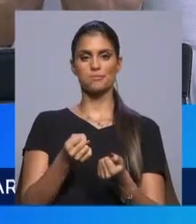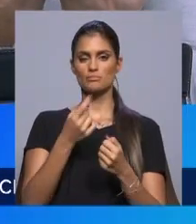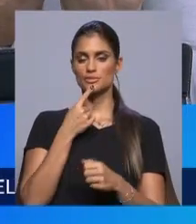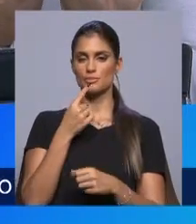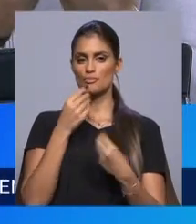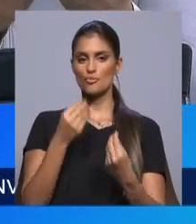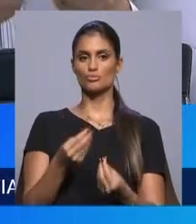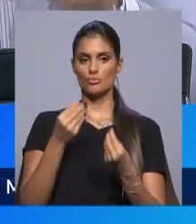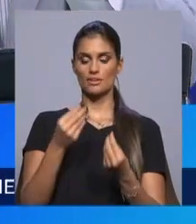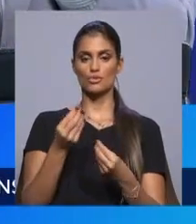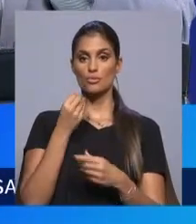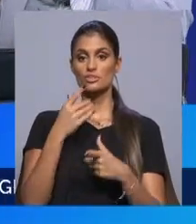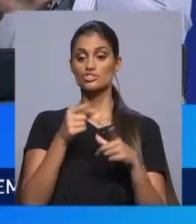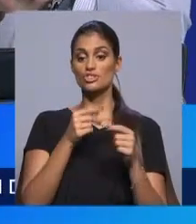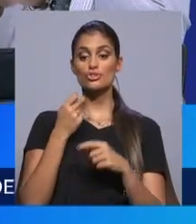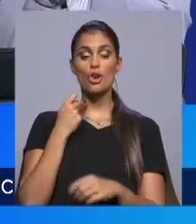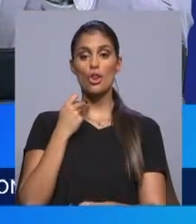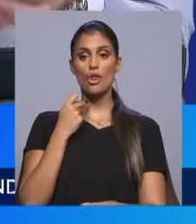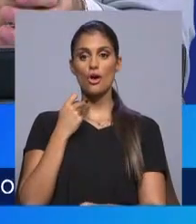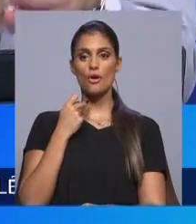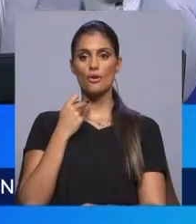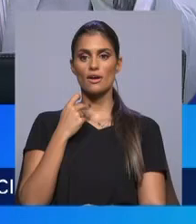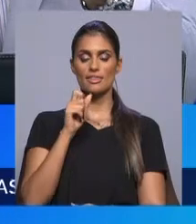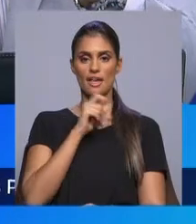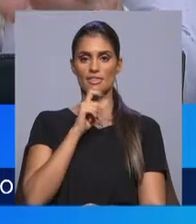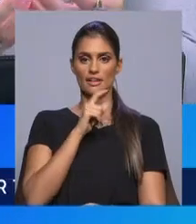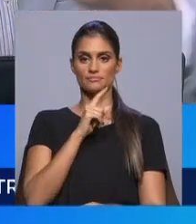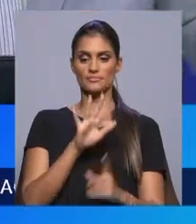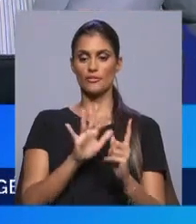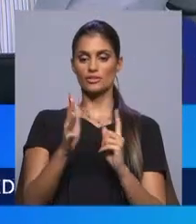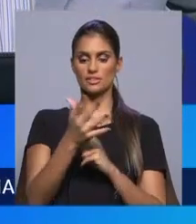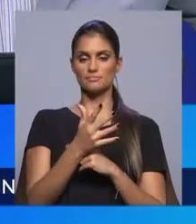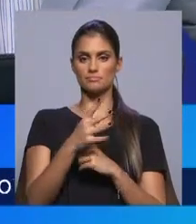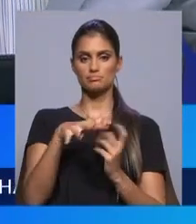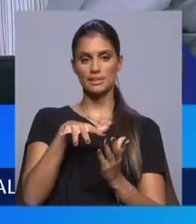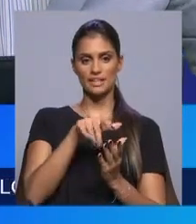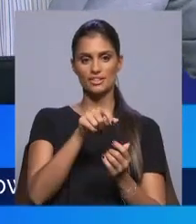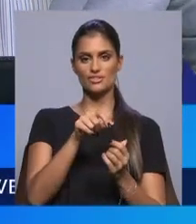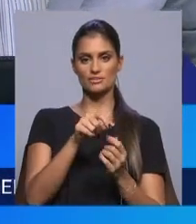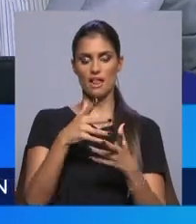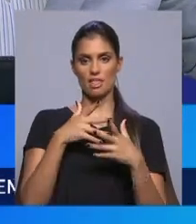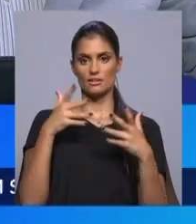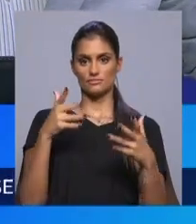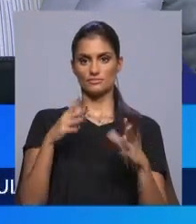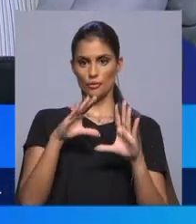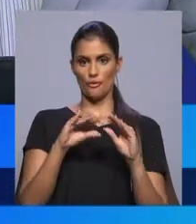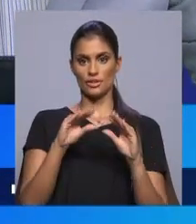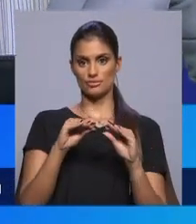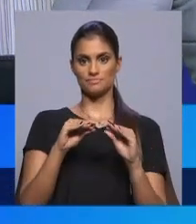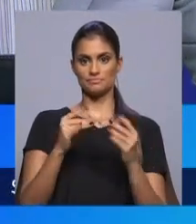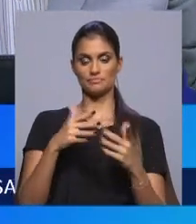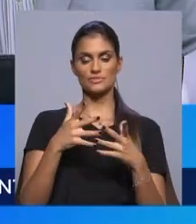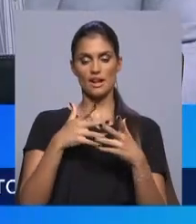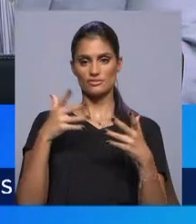perceber ainda muito bem como é que estrelas muito pequenininhas conseguem ter à sua volta planetas muito grandes. Fofinhos, é certo, mas